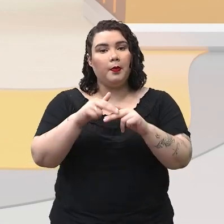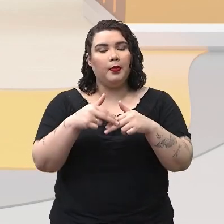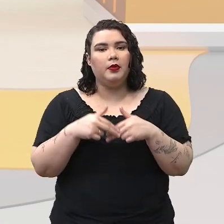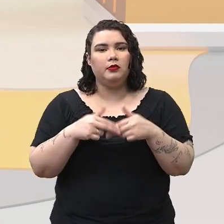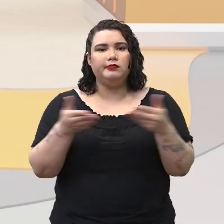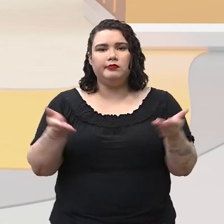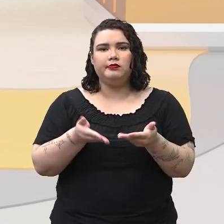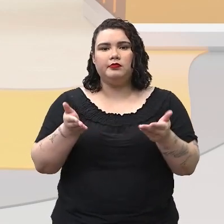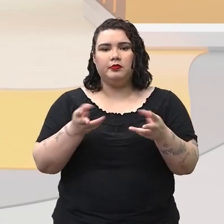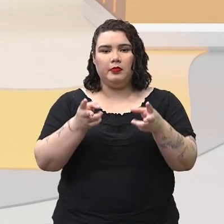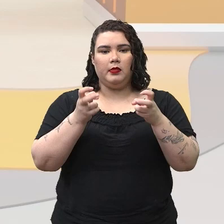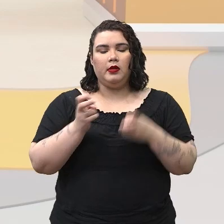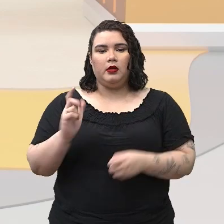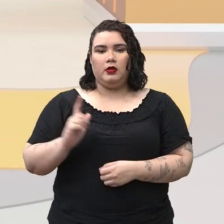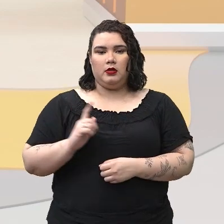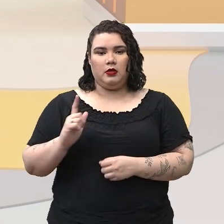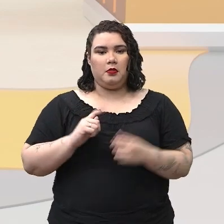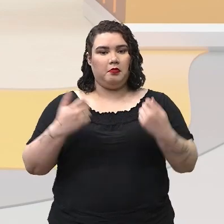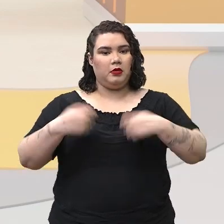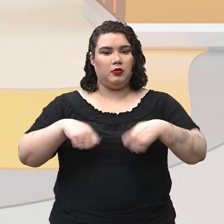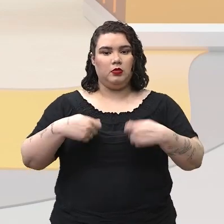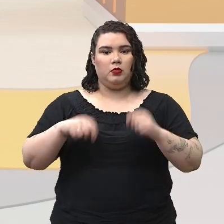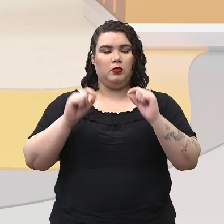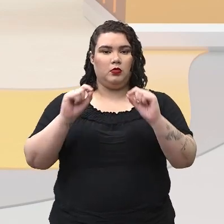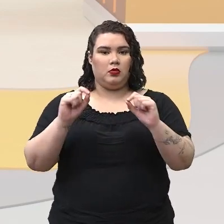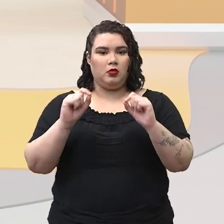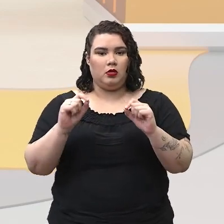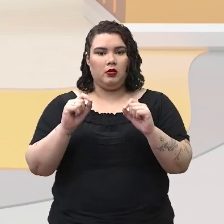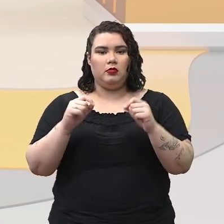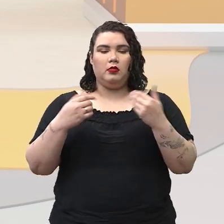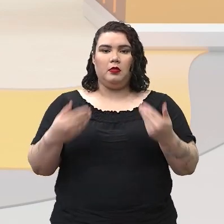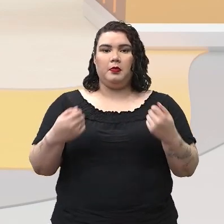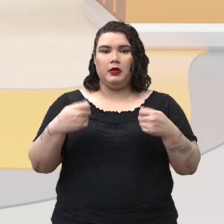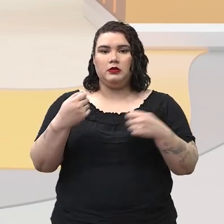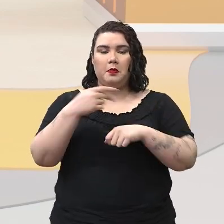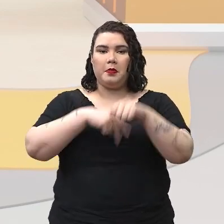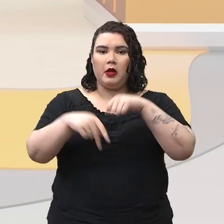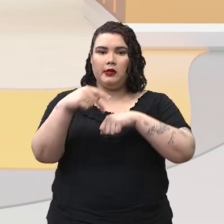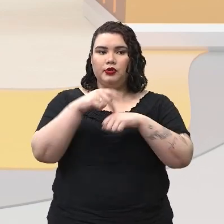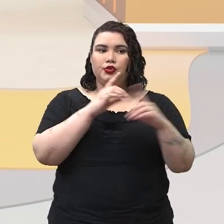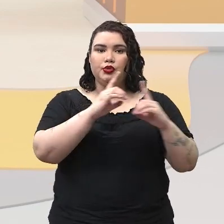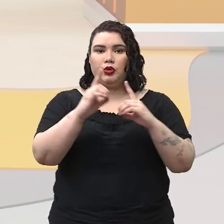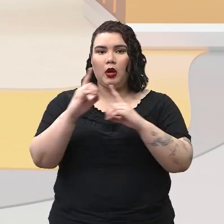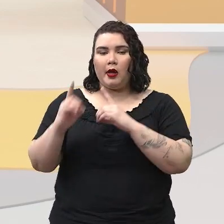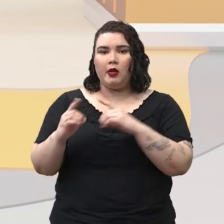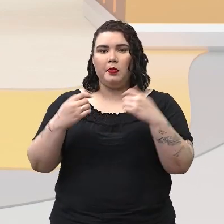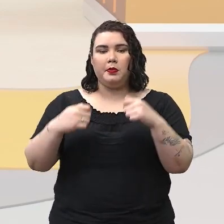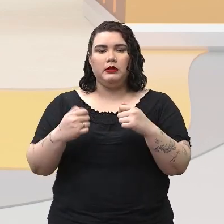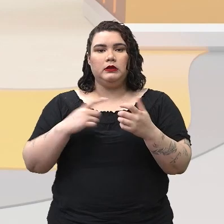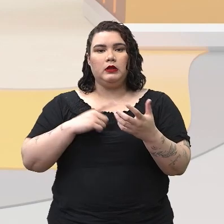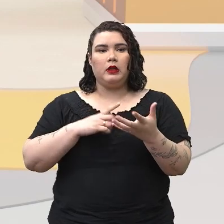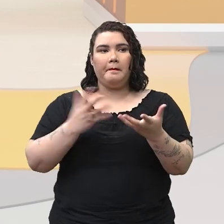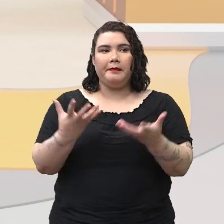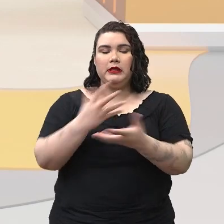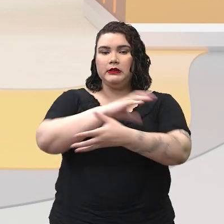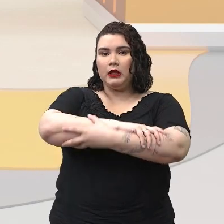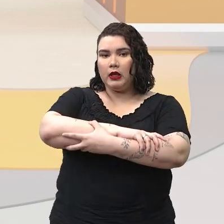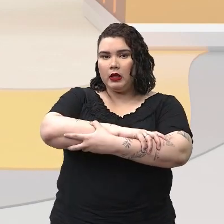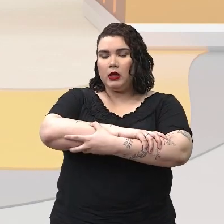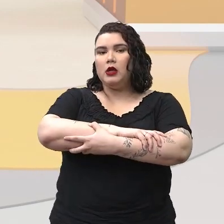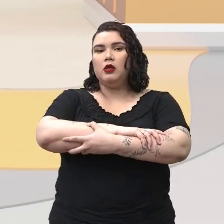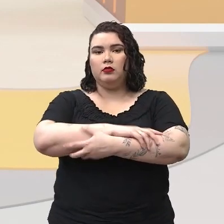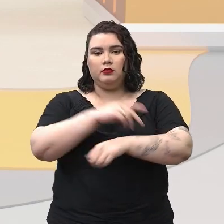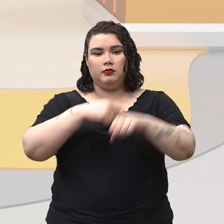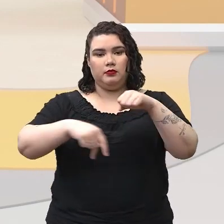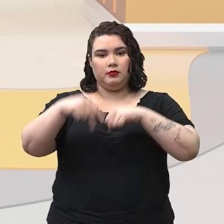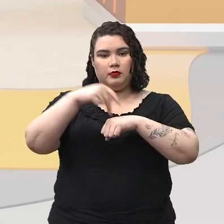dia existe a necessidade de ter uma conversa entre os países, alguns acordos têm que ser feitos ali entre os